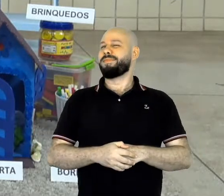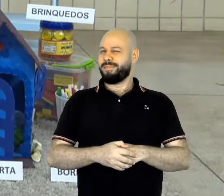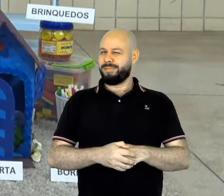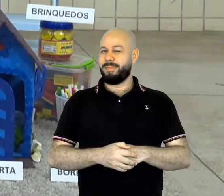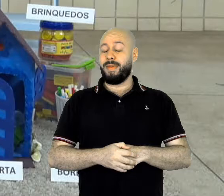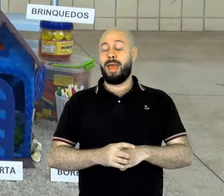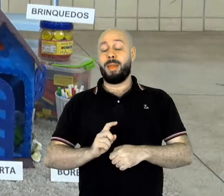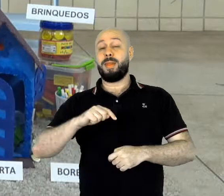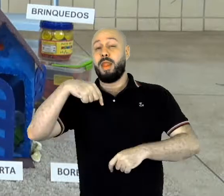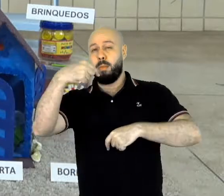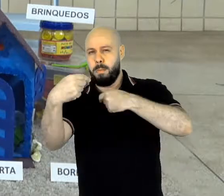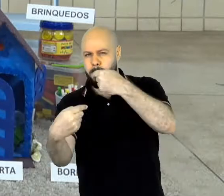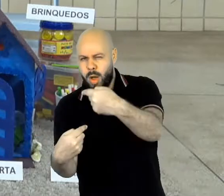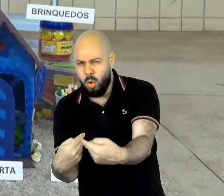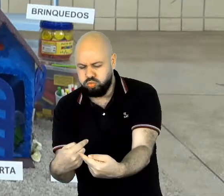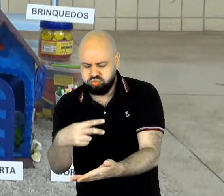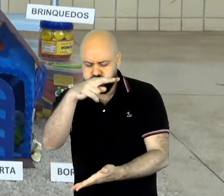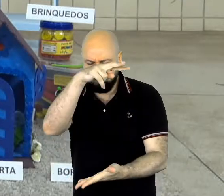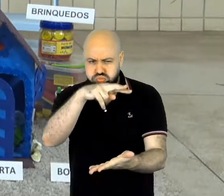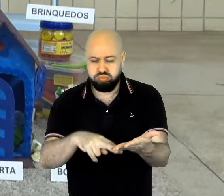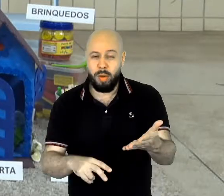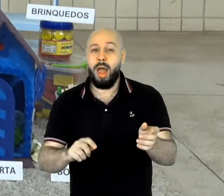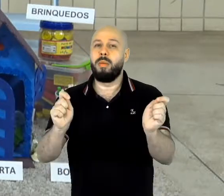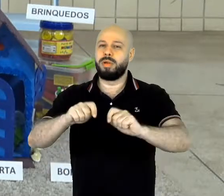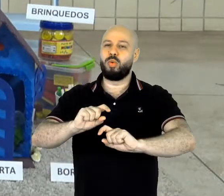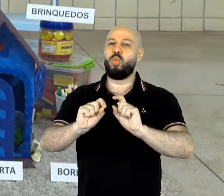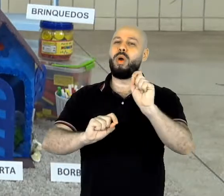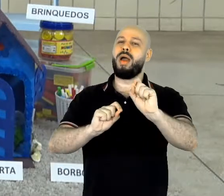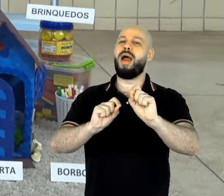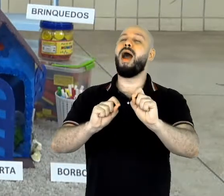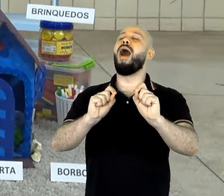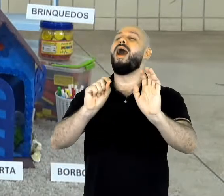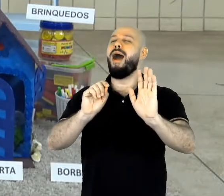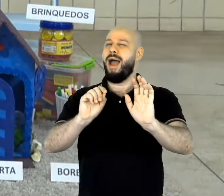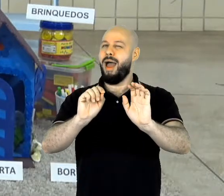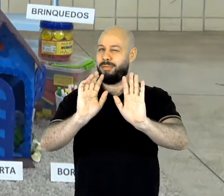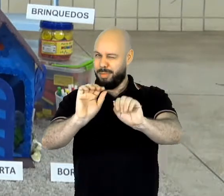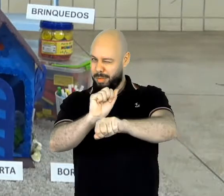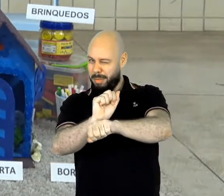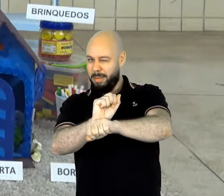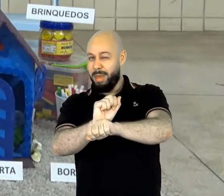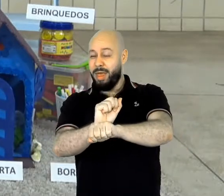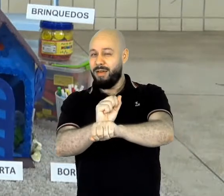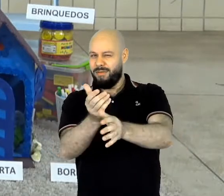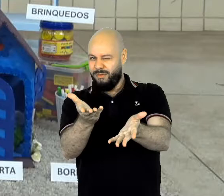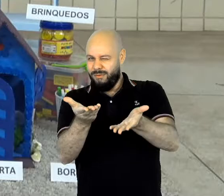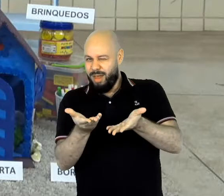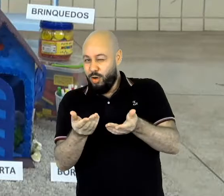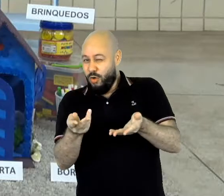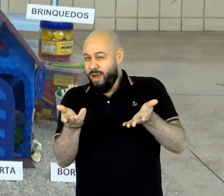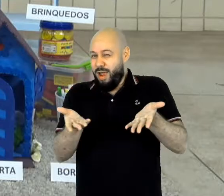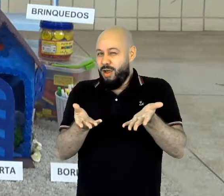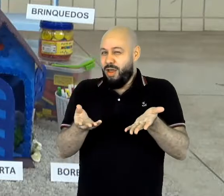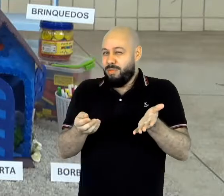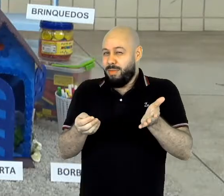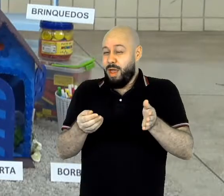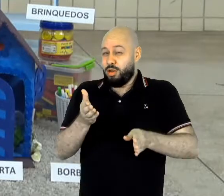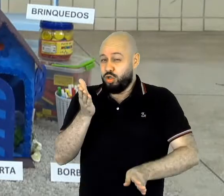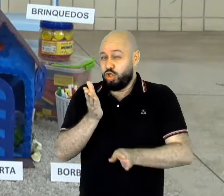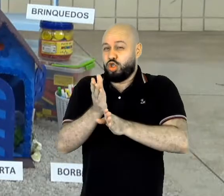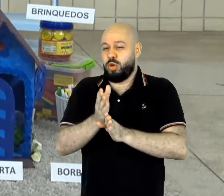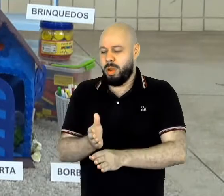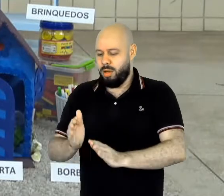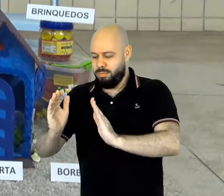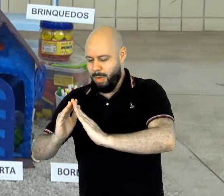esse trabalho com a sua criança, aí sim, agora eu vou te convidar para a gente descobrir quem realmente mora nessas